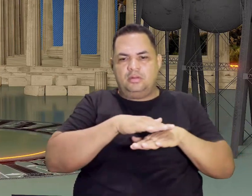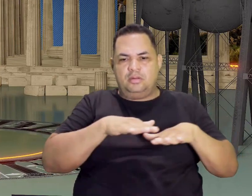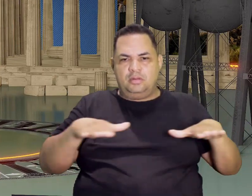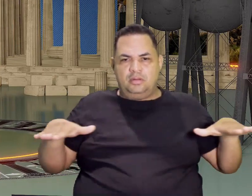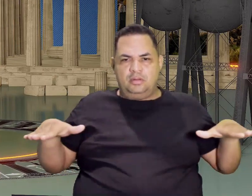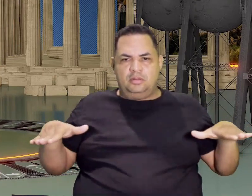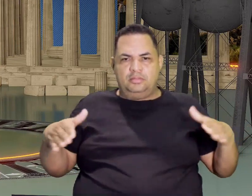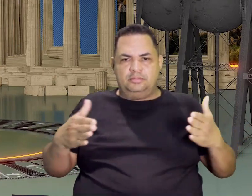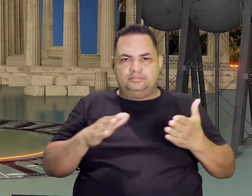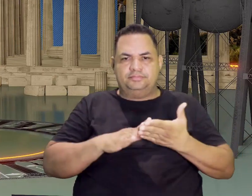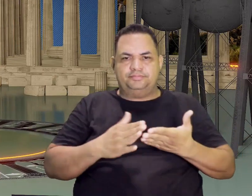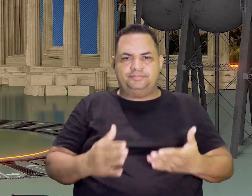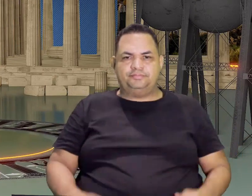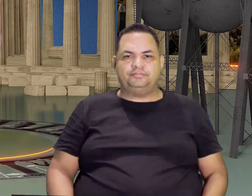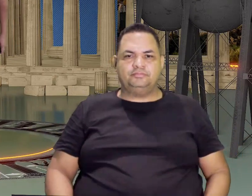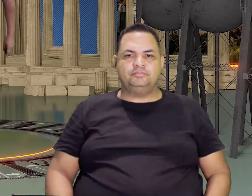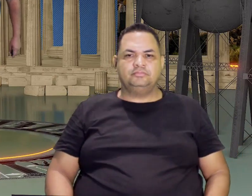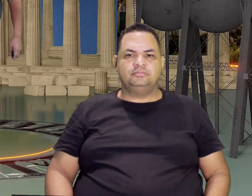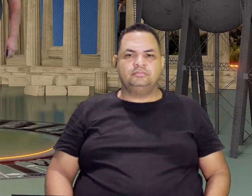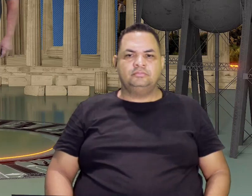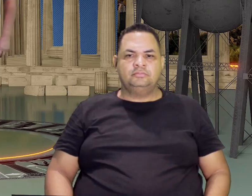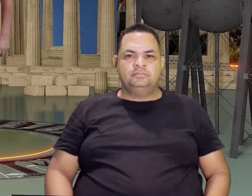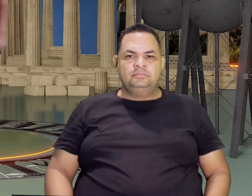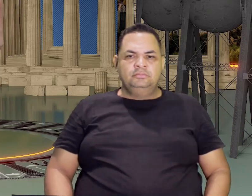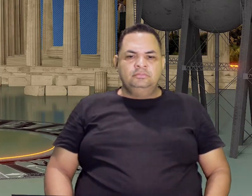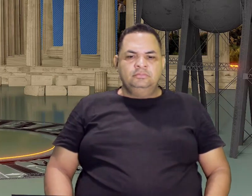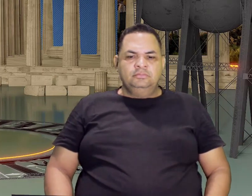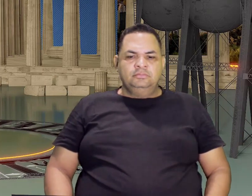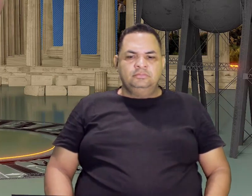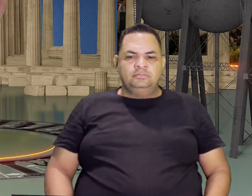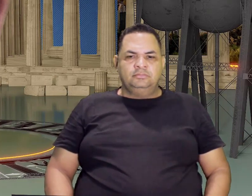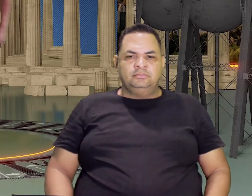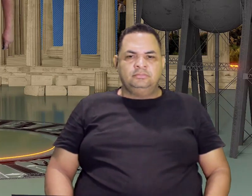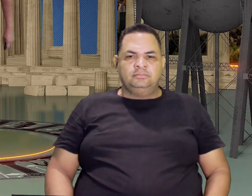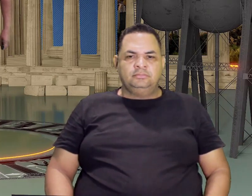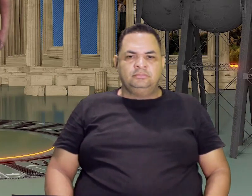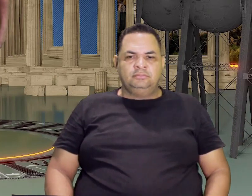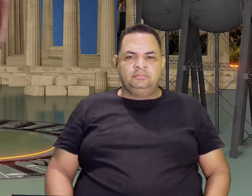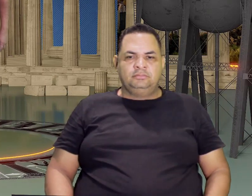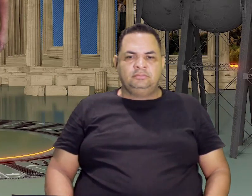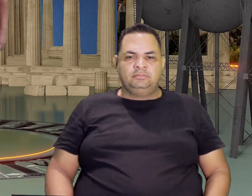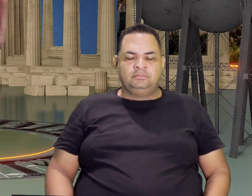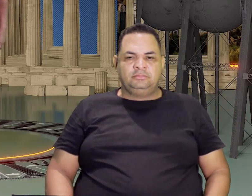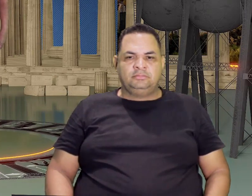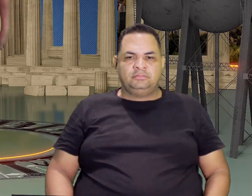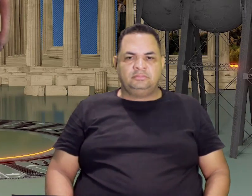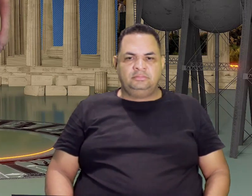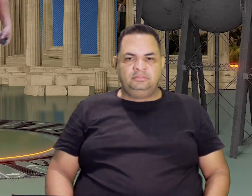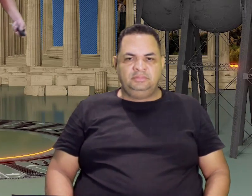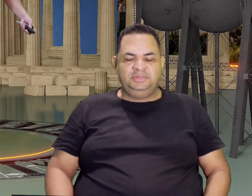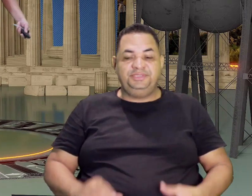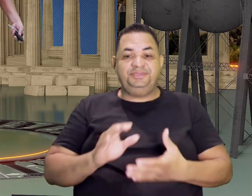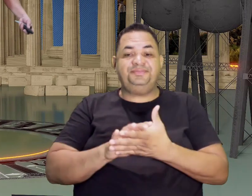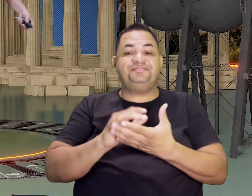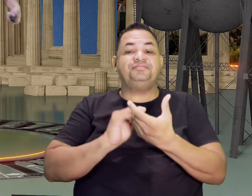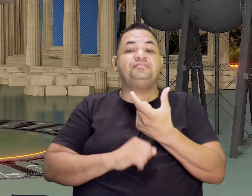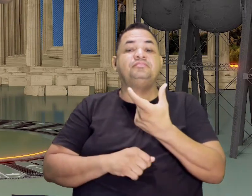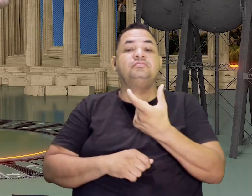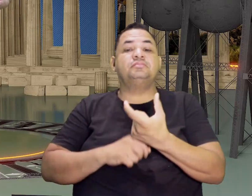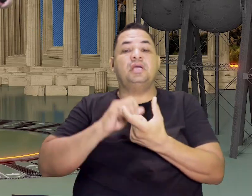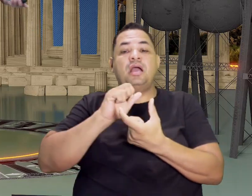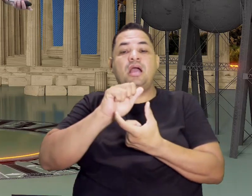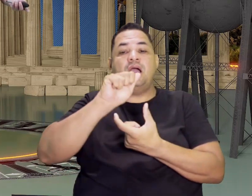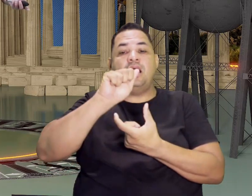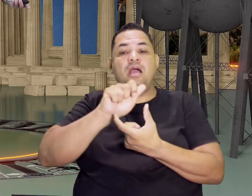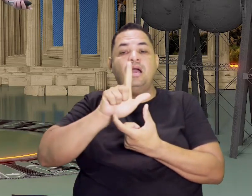uma pizza assim, um modelo, tá? Analogia. Então vamos lá, agora nós vamos para a alquimia. O que é a alquimia? Já é